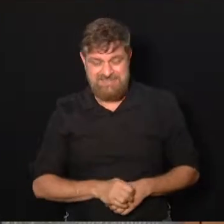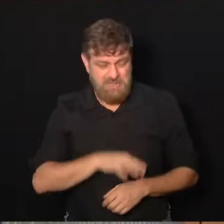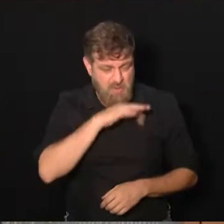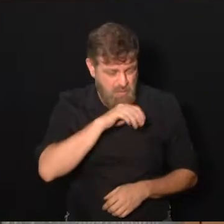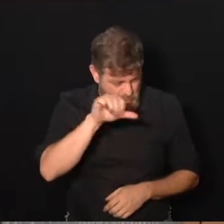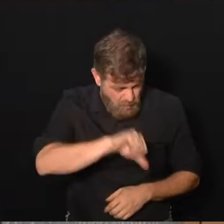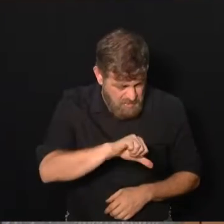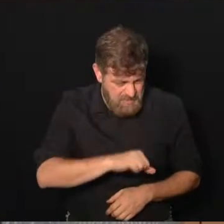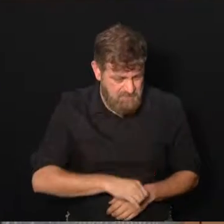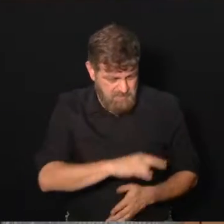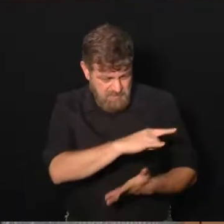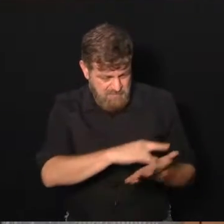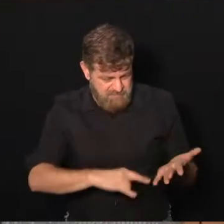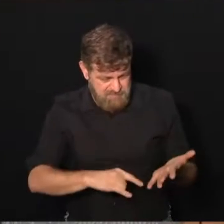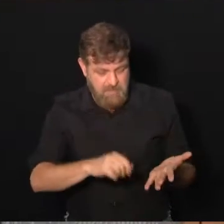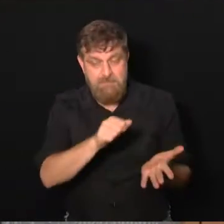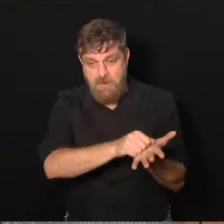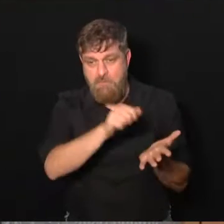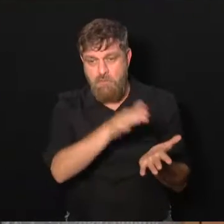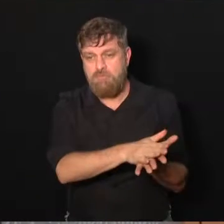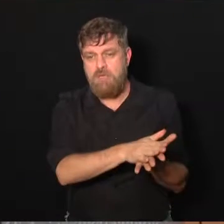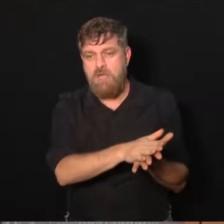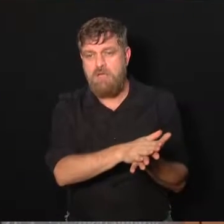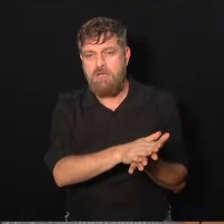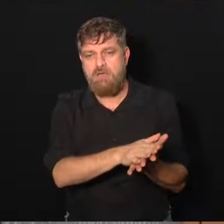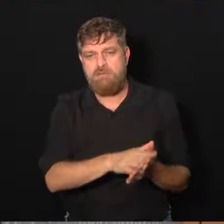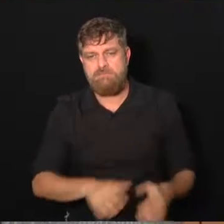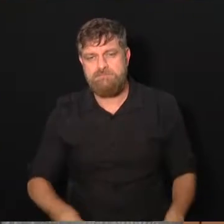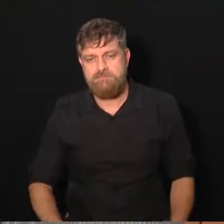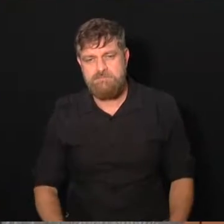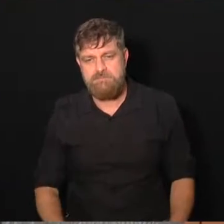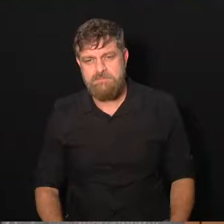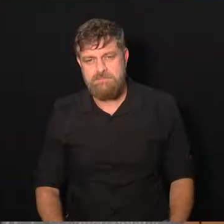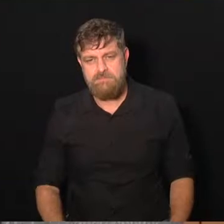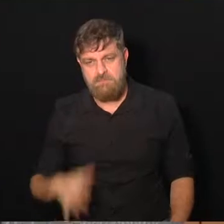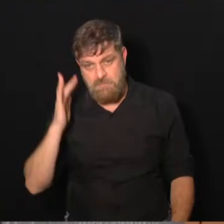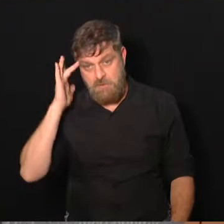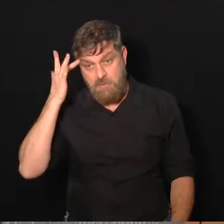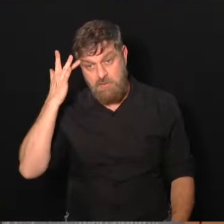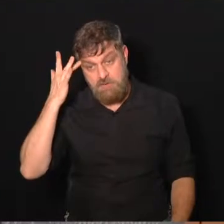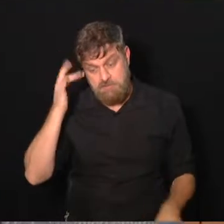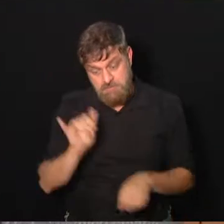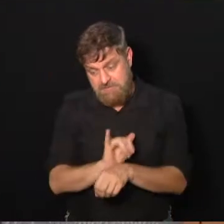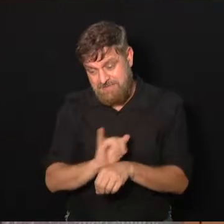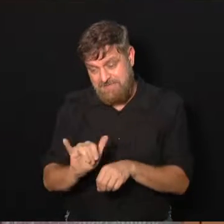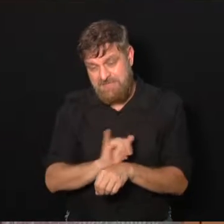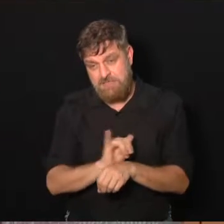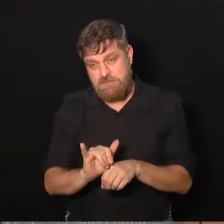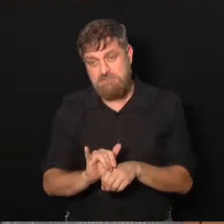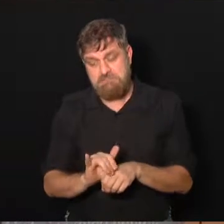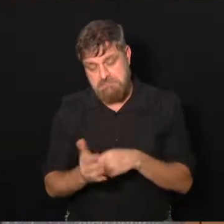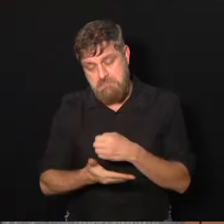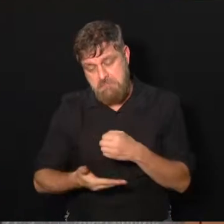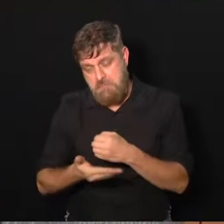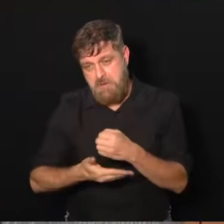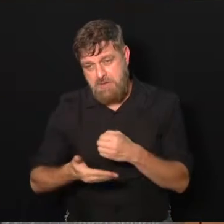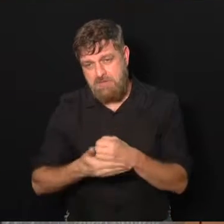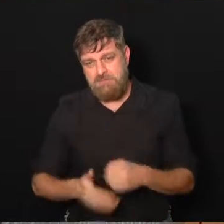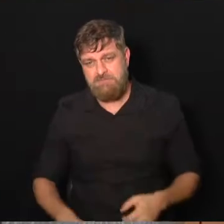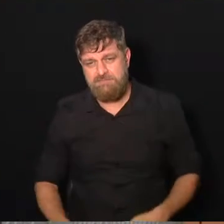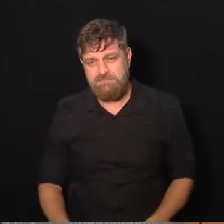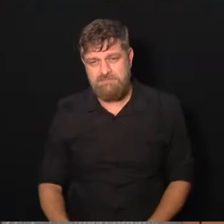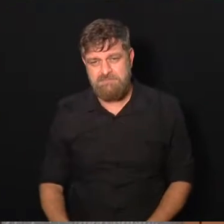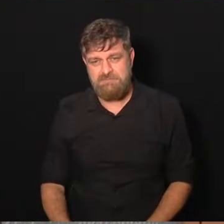multado por não estar cumprindo com a legislação. Né? Eu acho que seria fundamental isso. Logicamente que